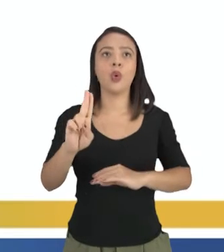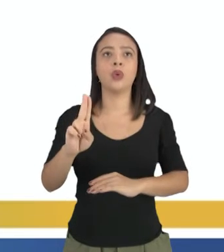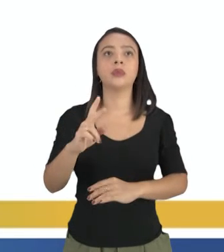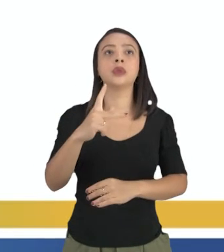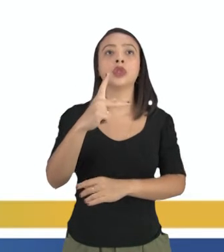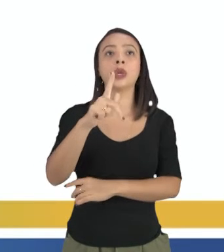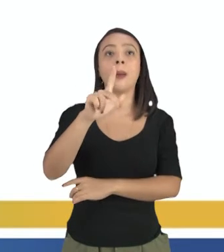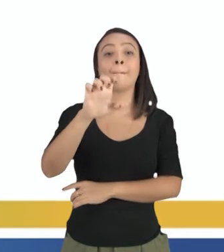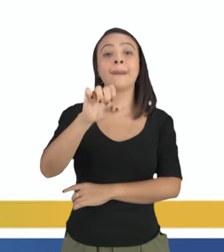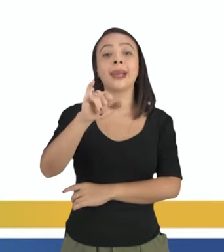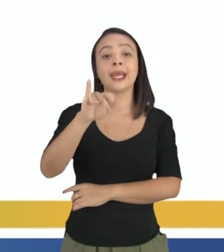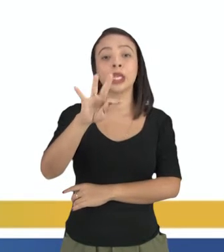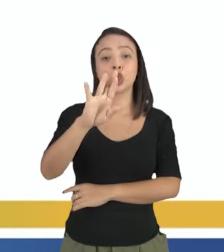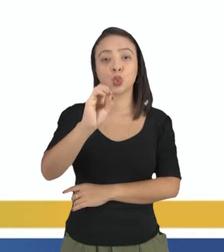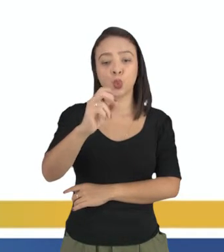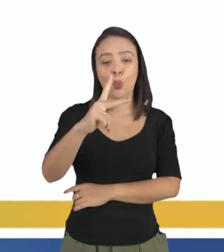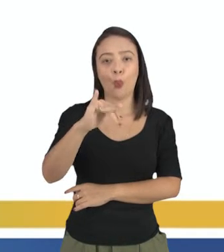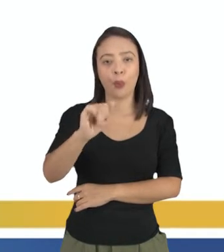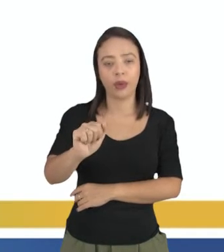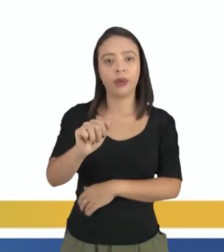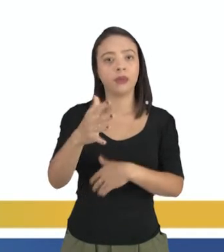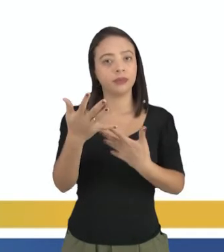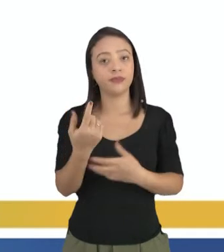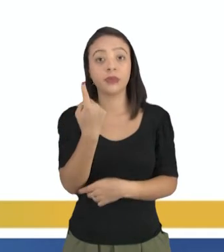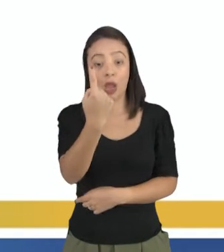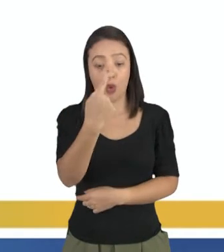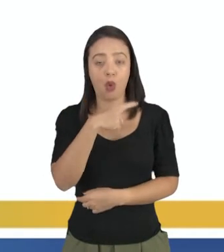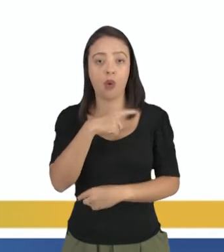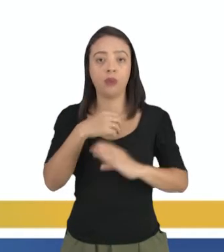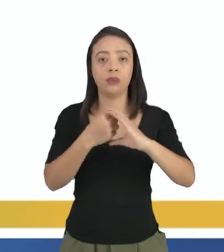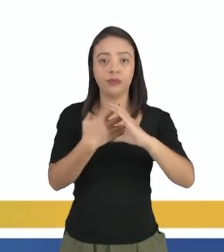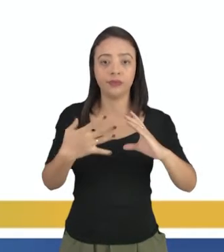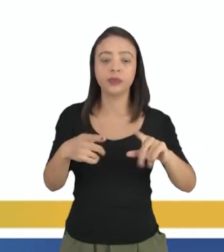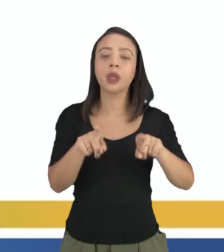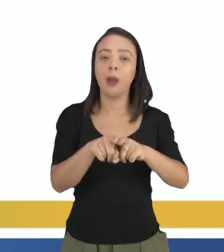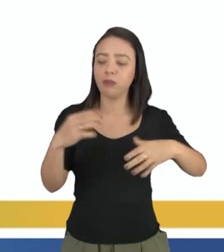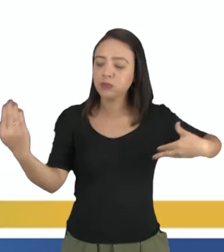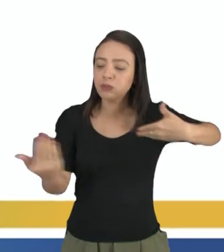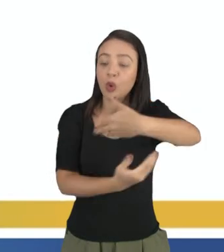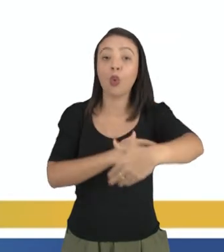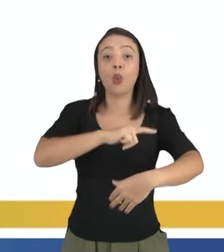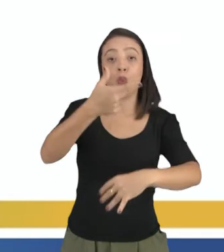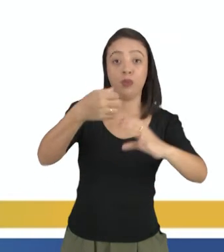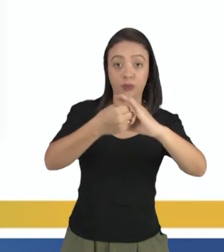isso de pleitropia, ou seja, uma característica está correlacionada com